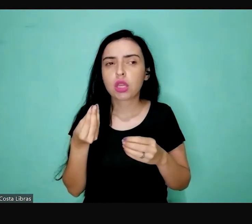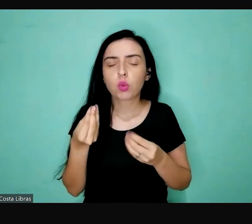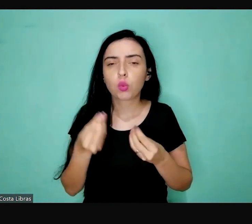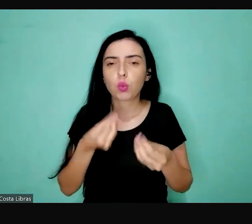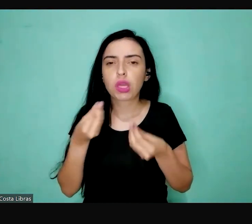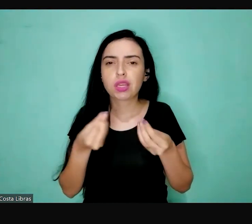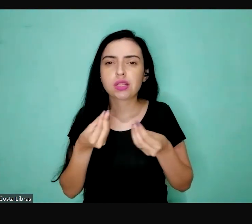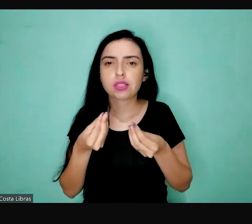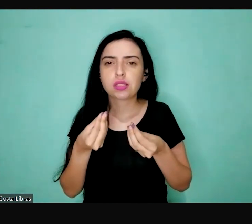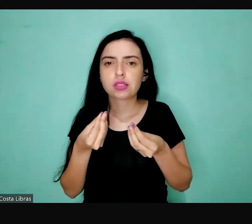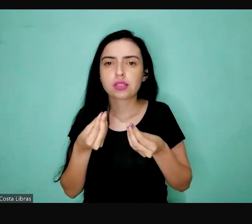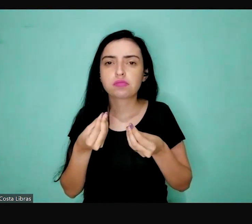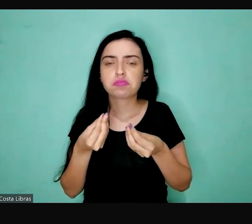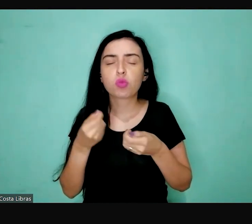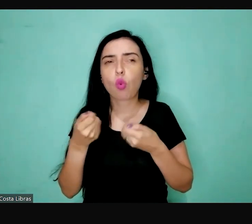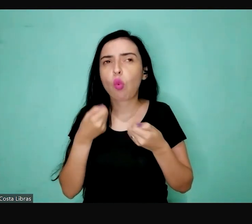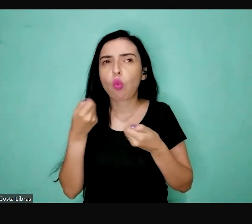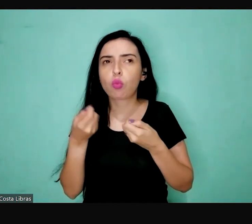desta maneira,